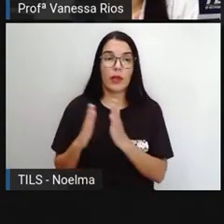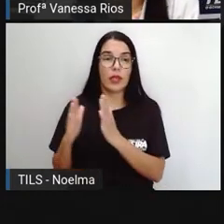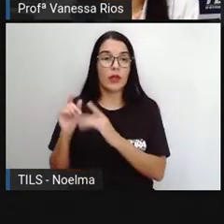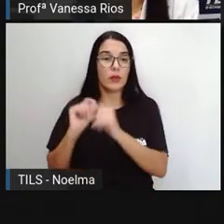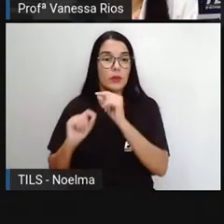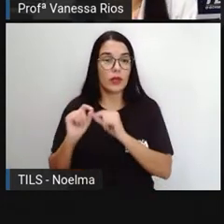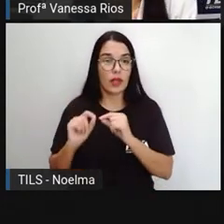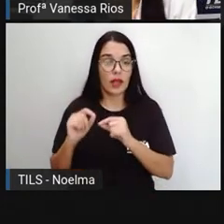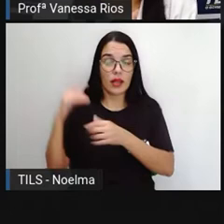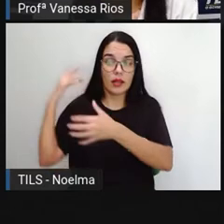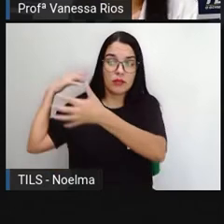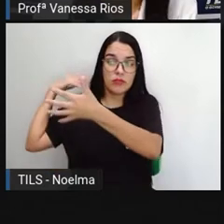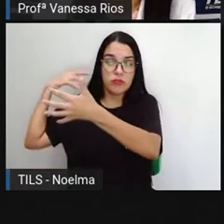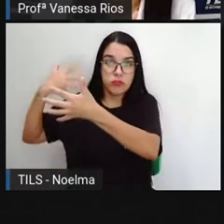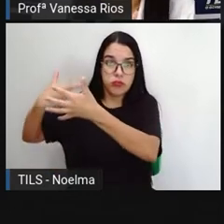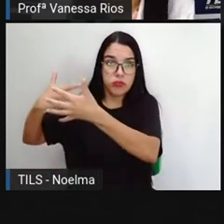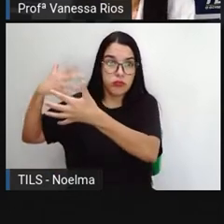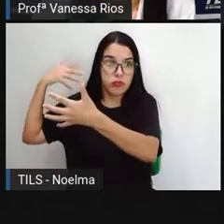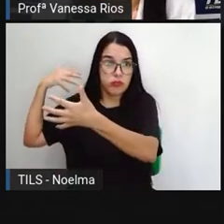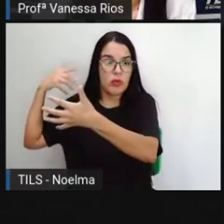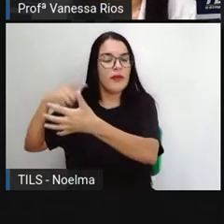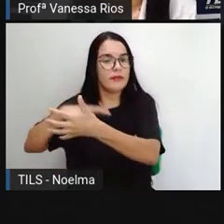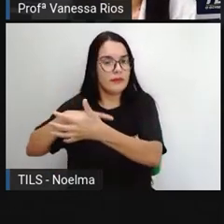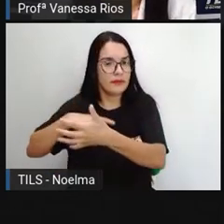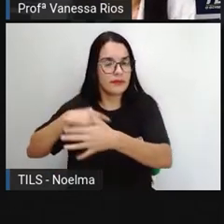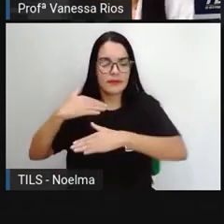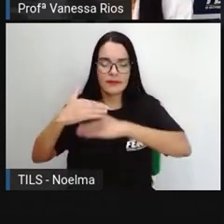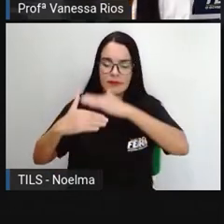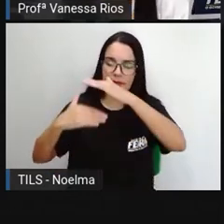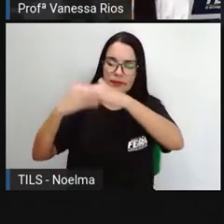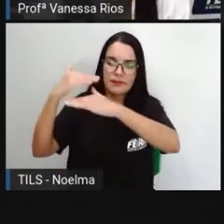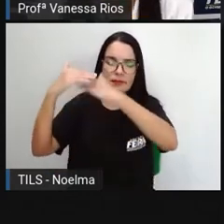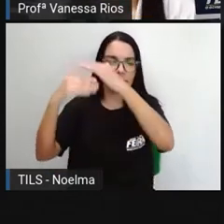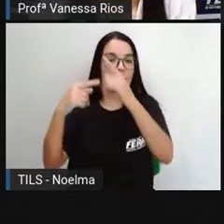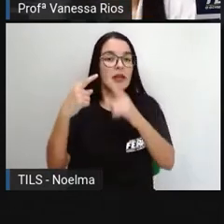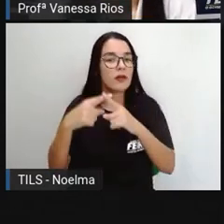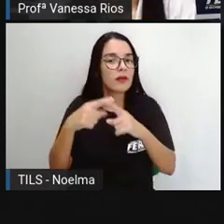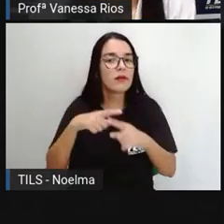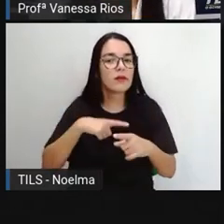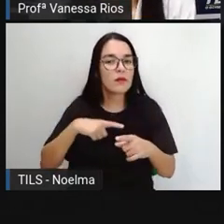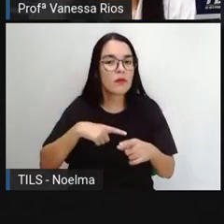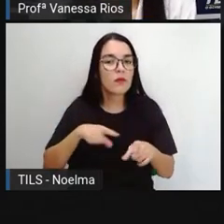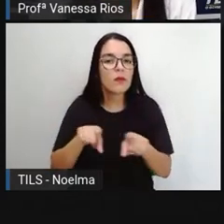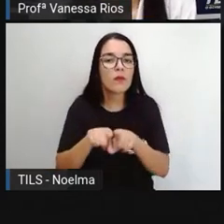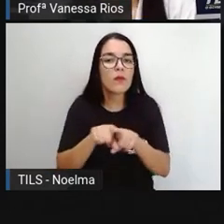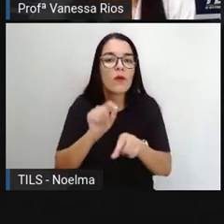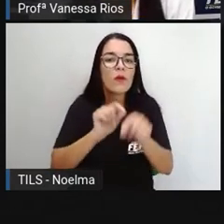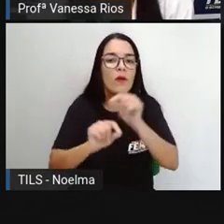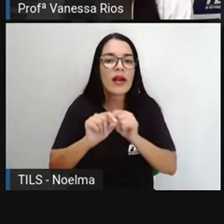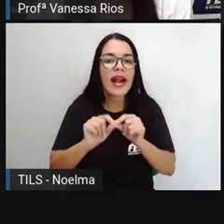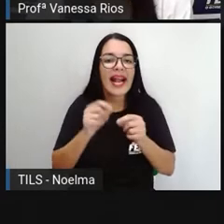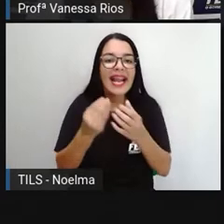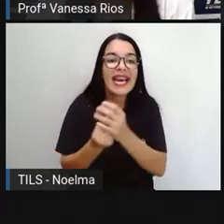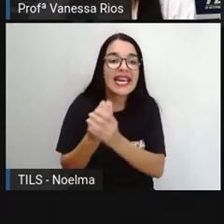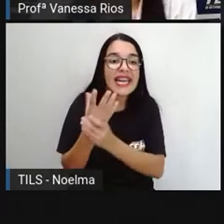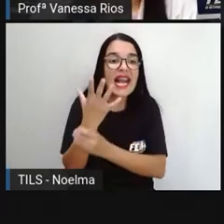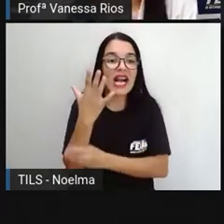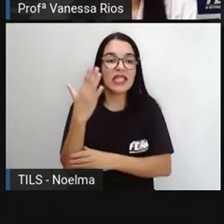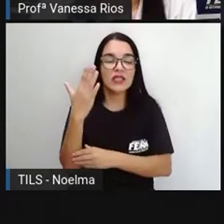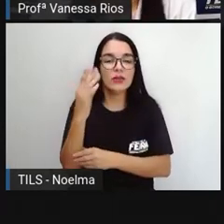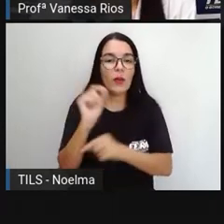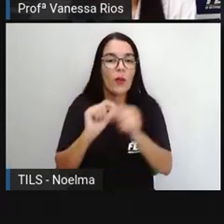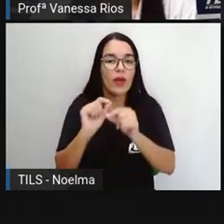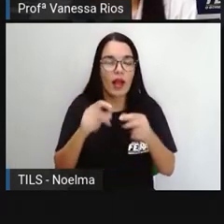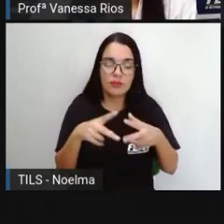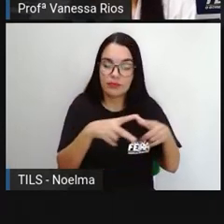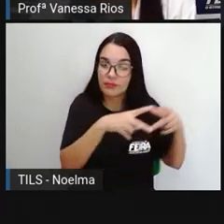os utensílios, as armas, né, eles também foram mudando no decorrer do tempo, se desenvolvendo, passando aí